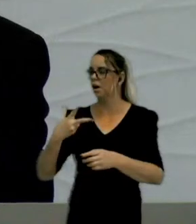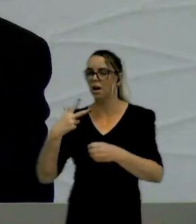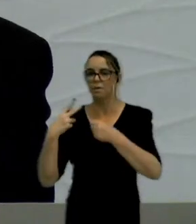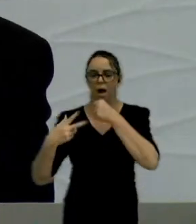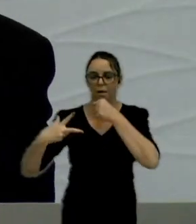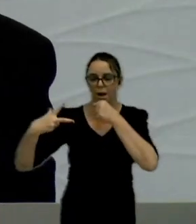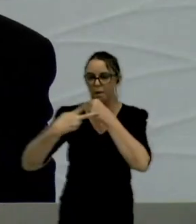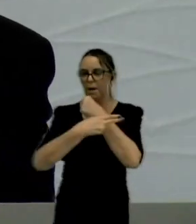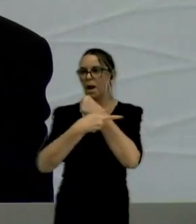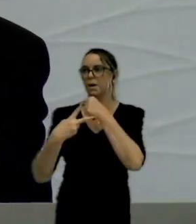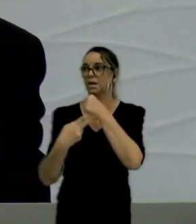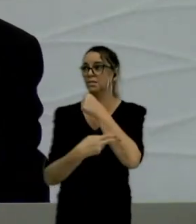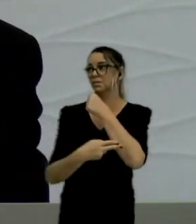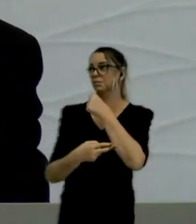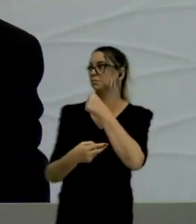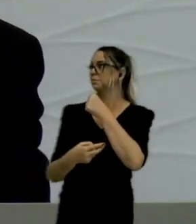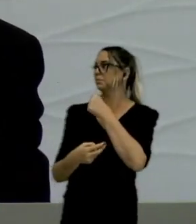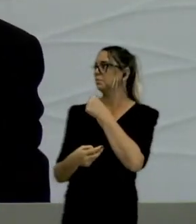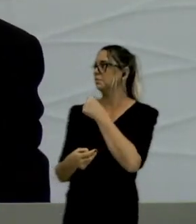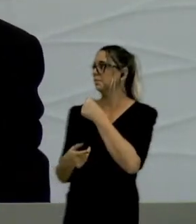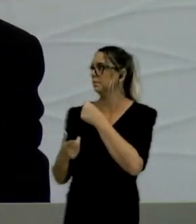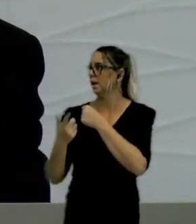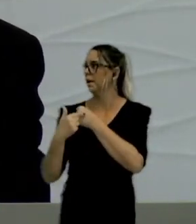A Vossa Excelência quem mais reclama.